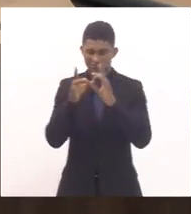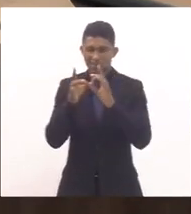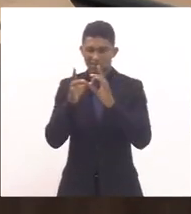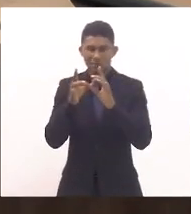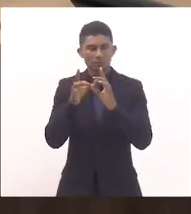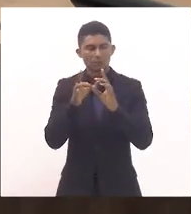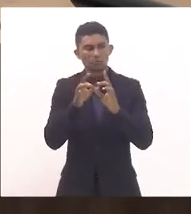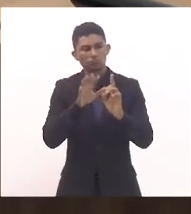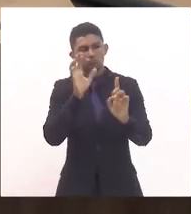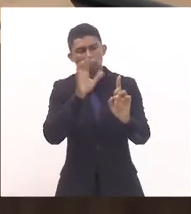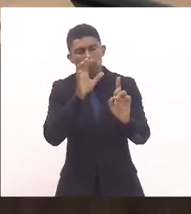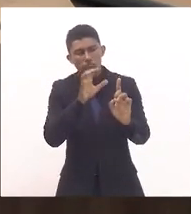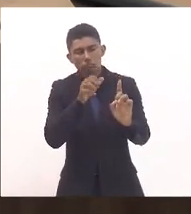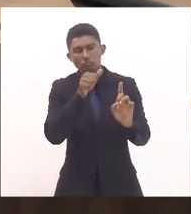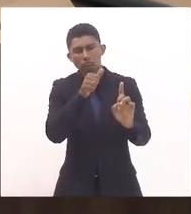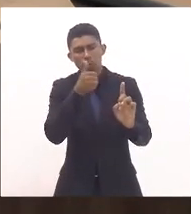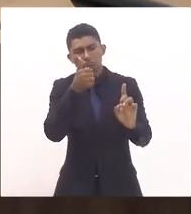para